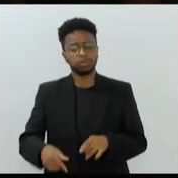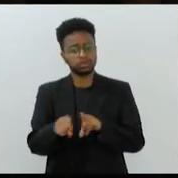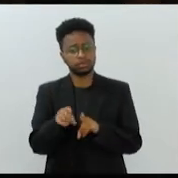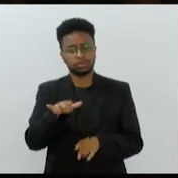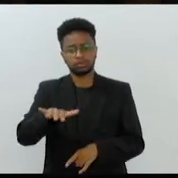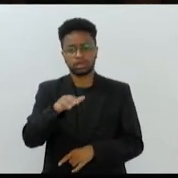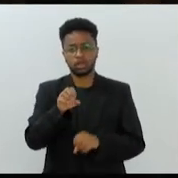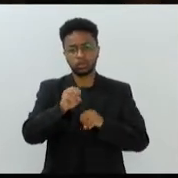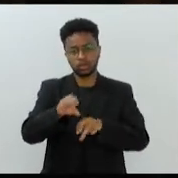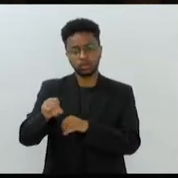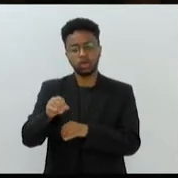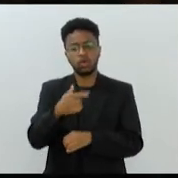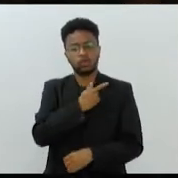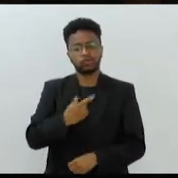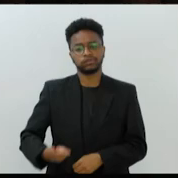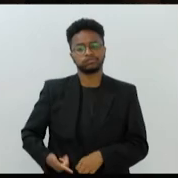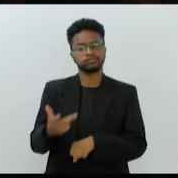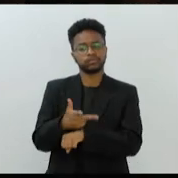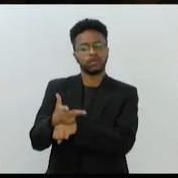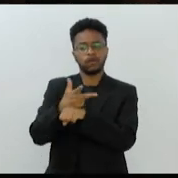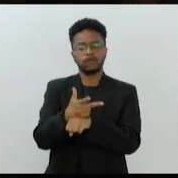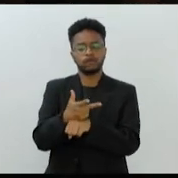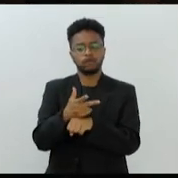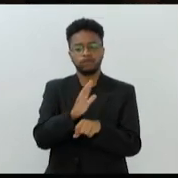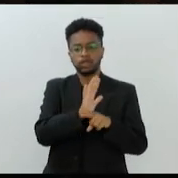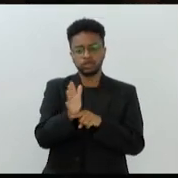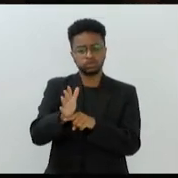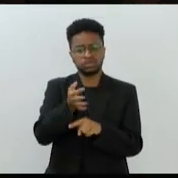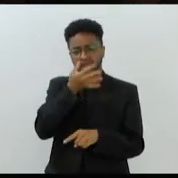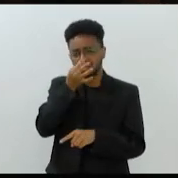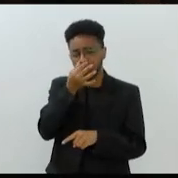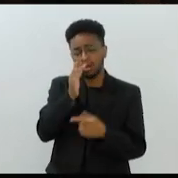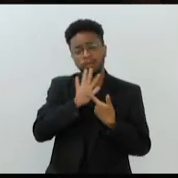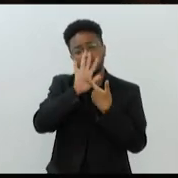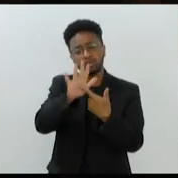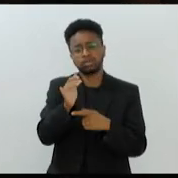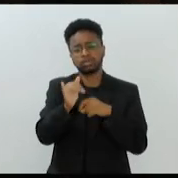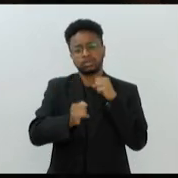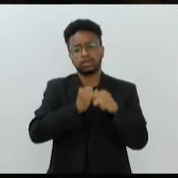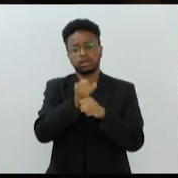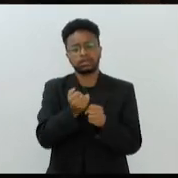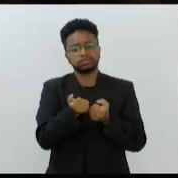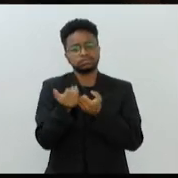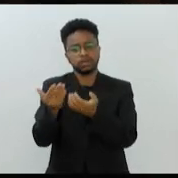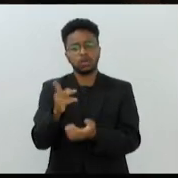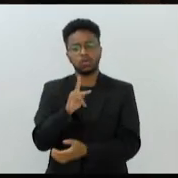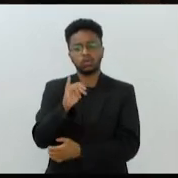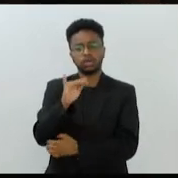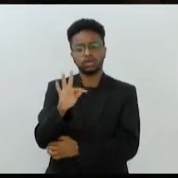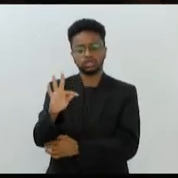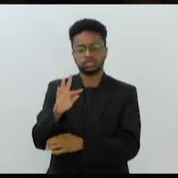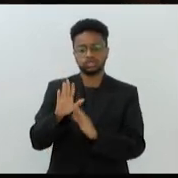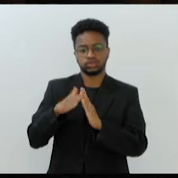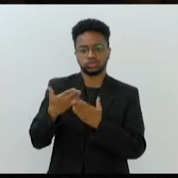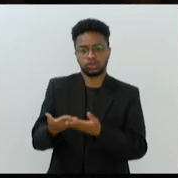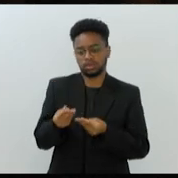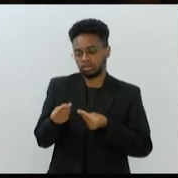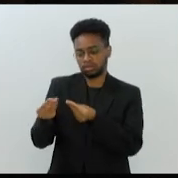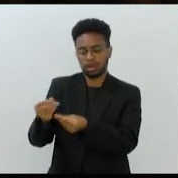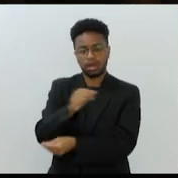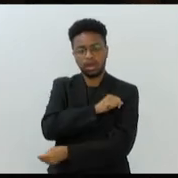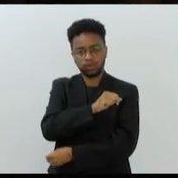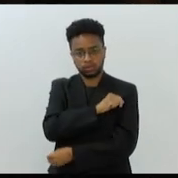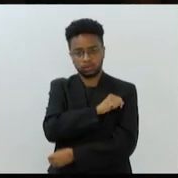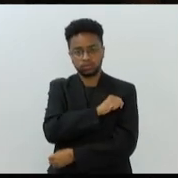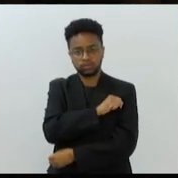O governador gravou um vídeo ridículo e botou na internet, entregando um kit escolar para os alunos. Um kit